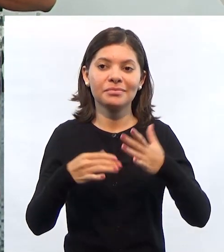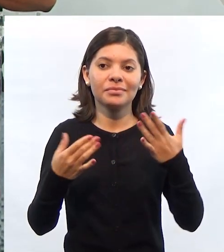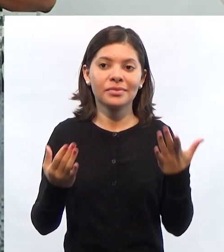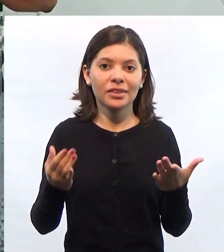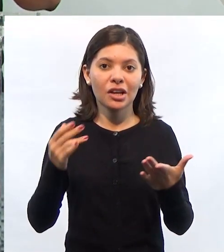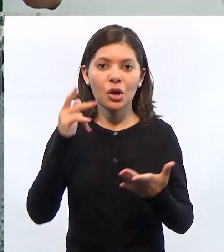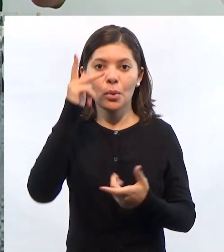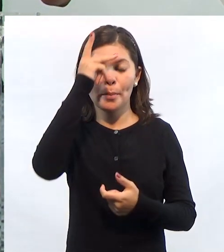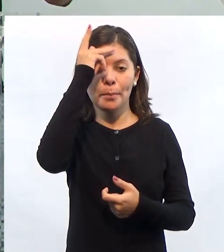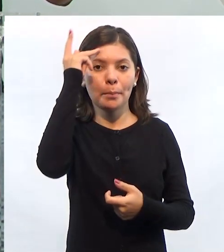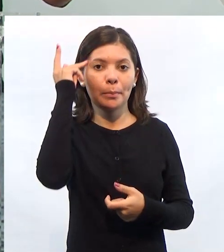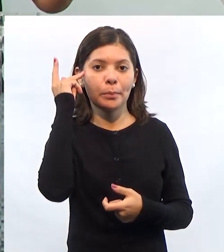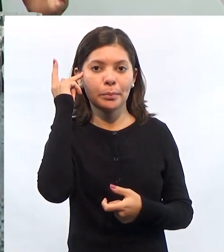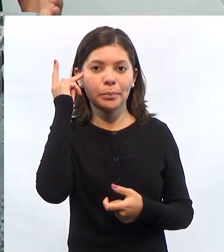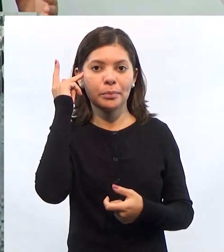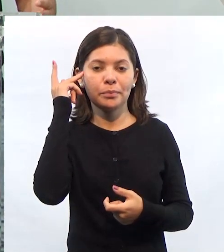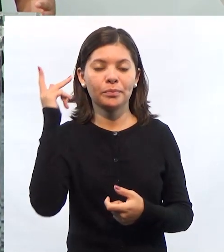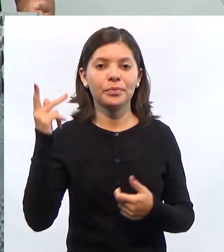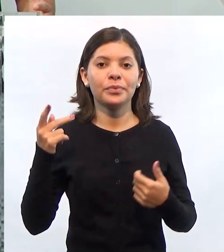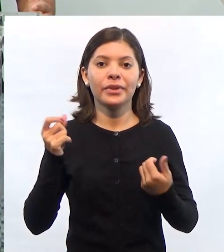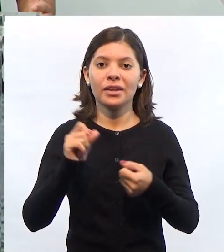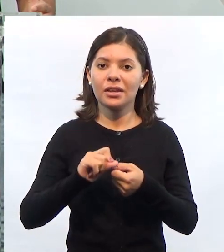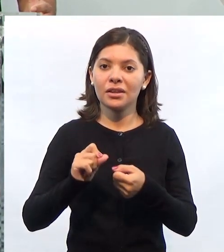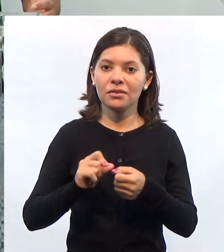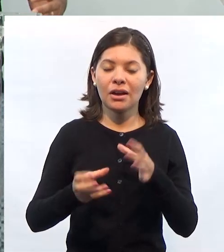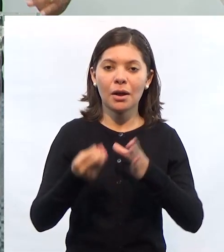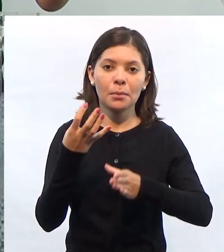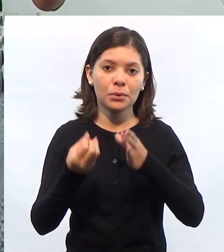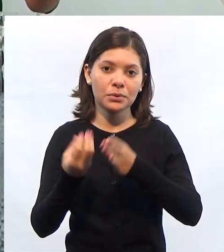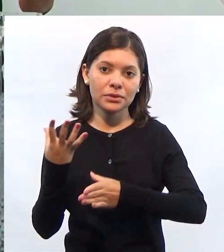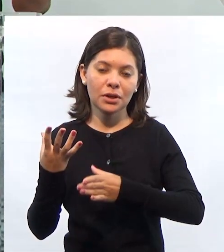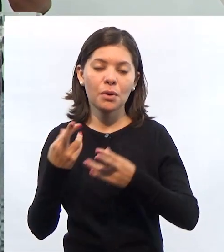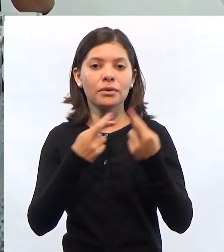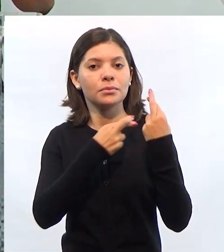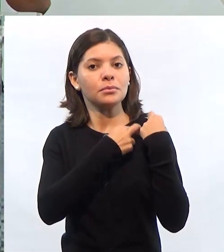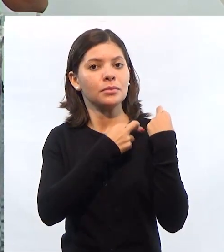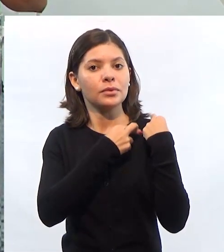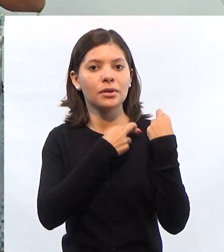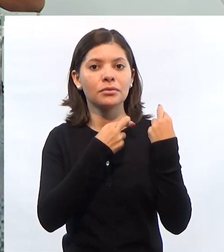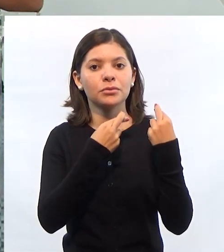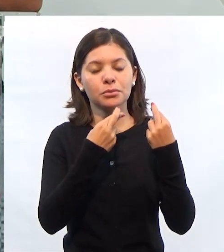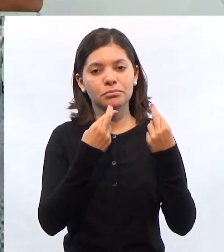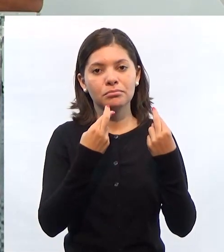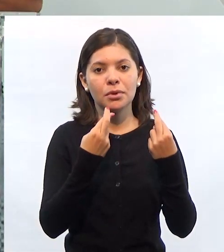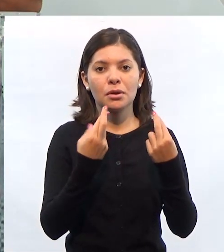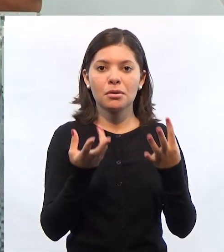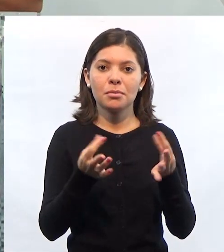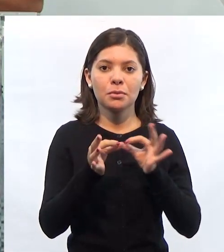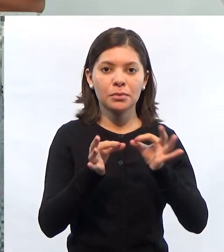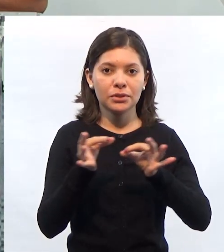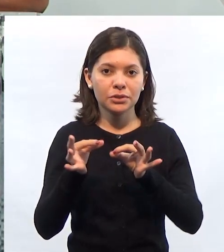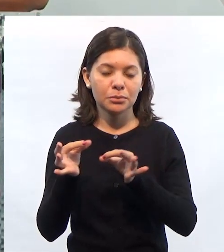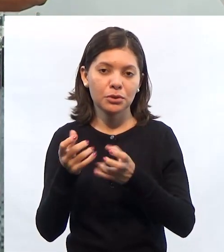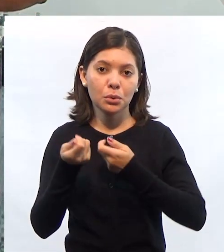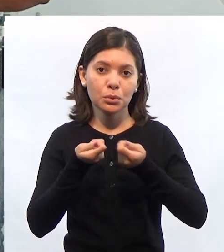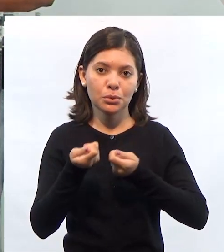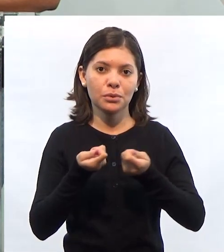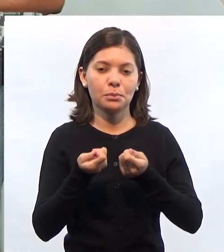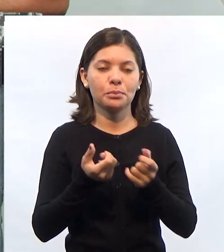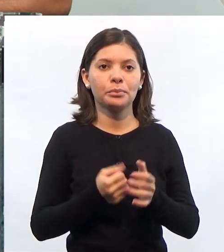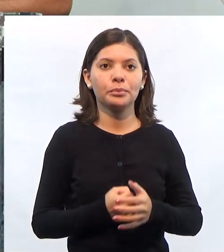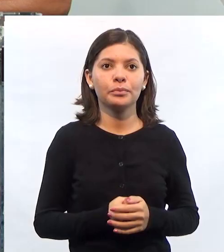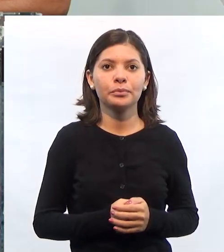é esse pessoal que realmente faz a produção é que é o responsável por esse planejamento e controle da